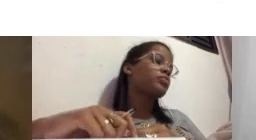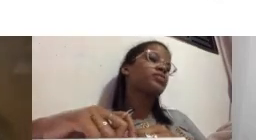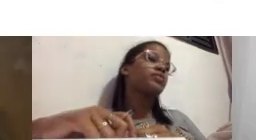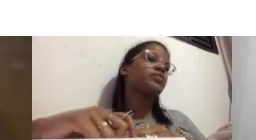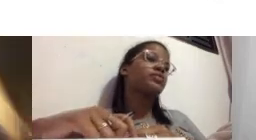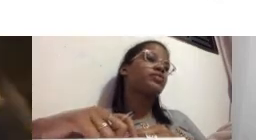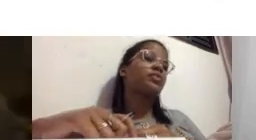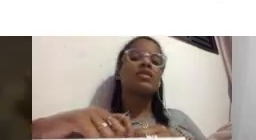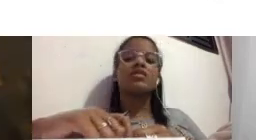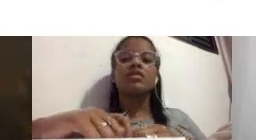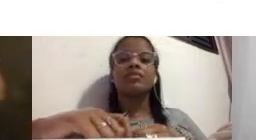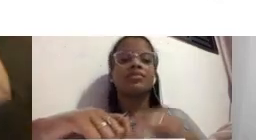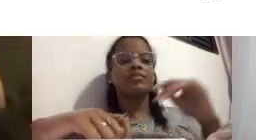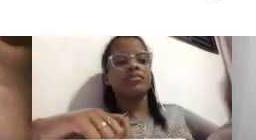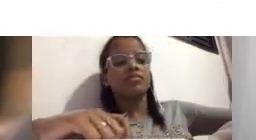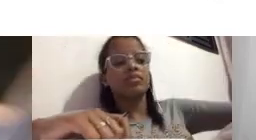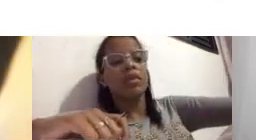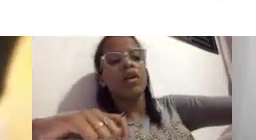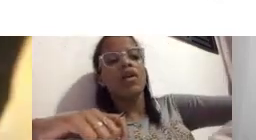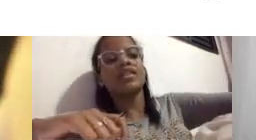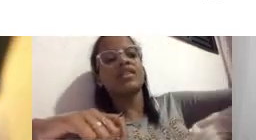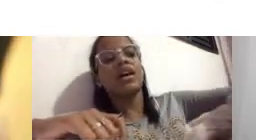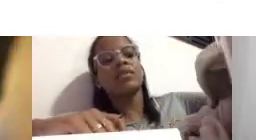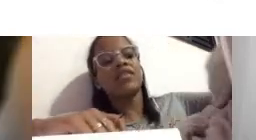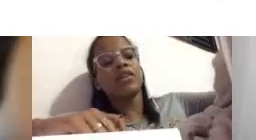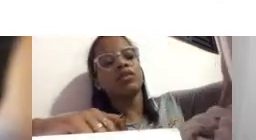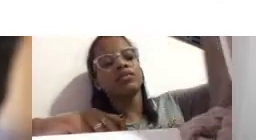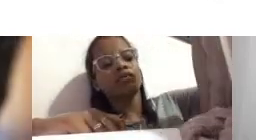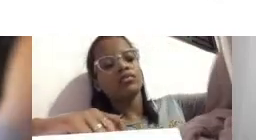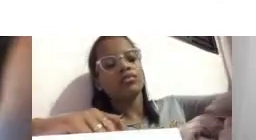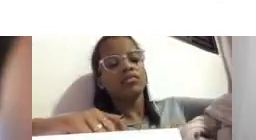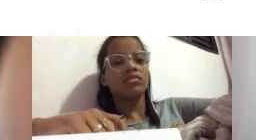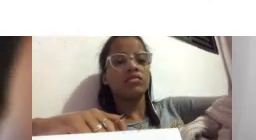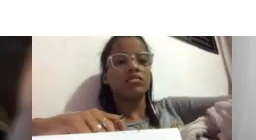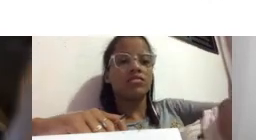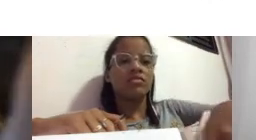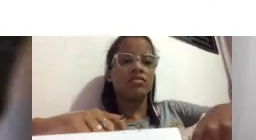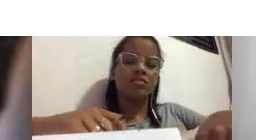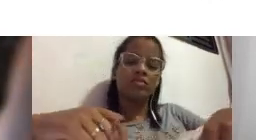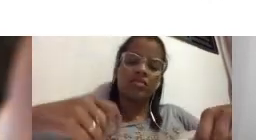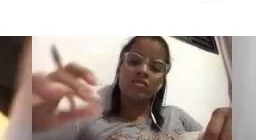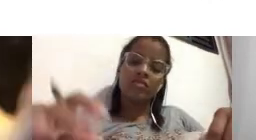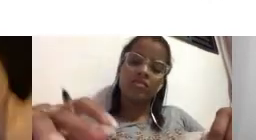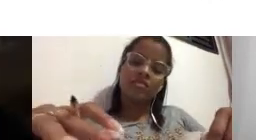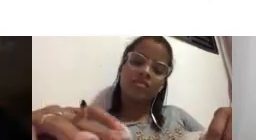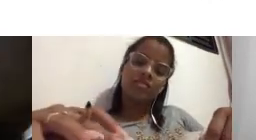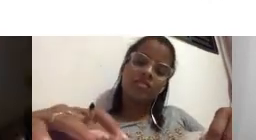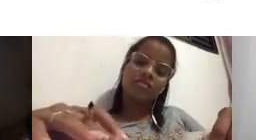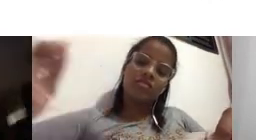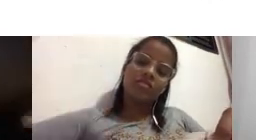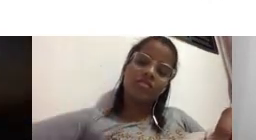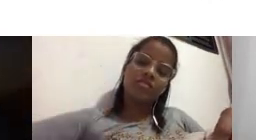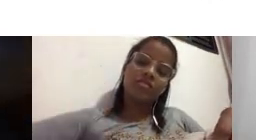que falou. Tá, Lucas já falou. Tá faltando Thalita e Luiz. Thalita, tá Correto. certo ou tá